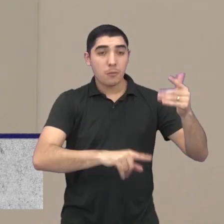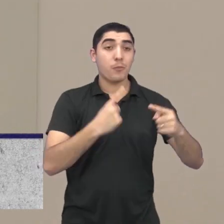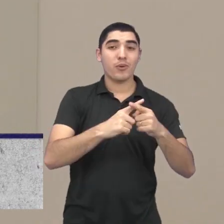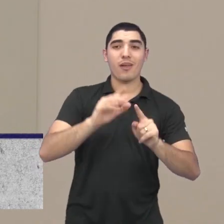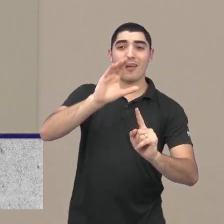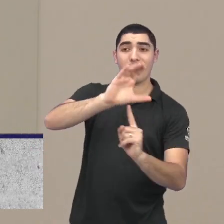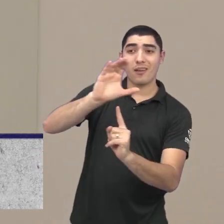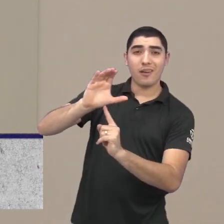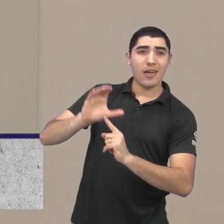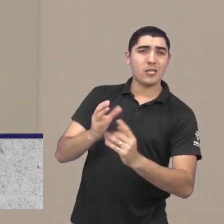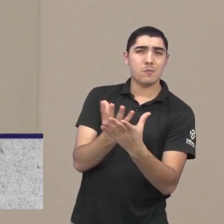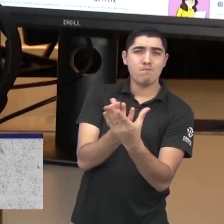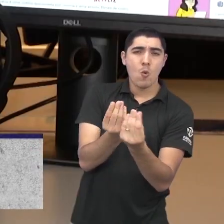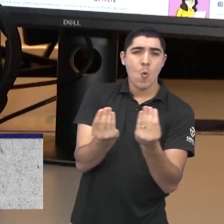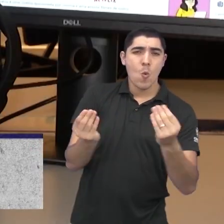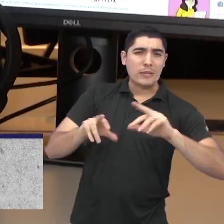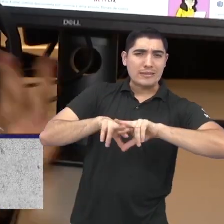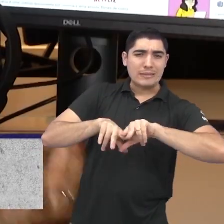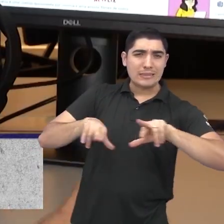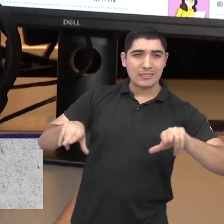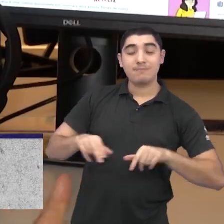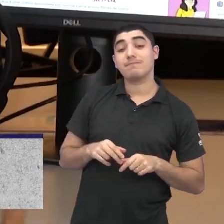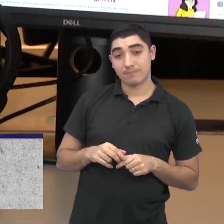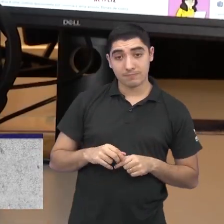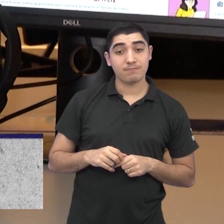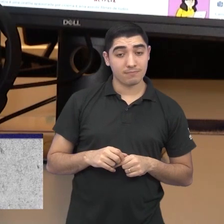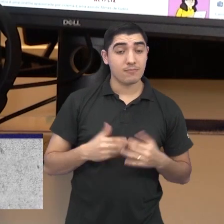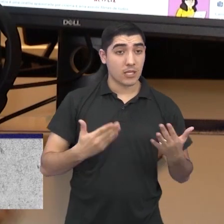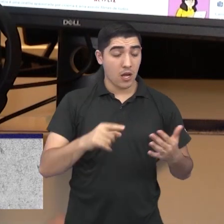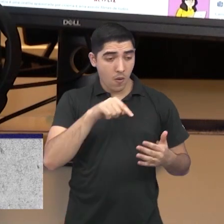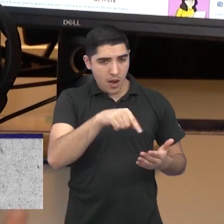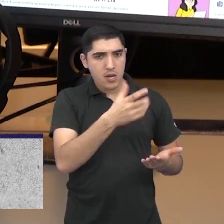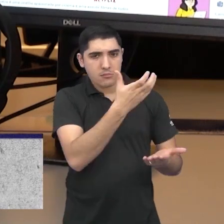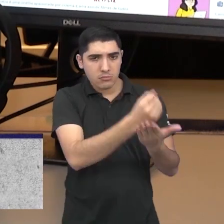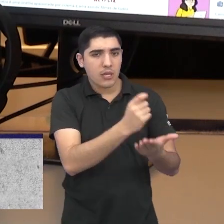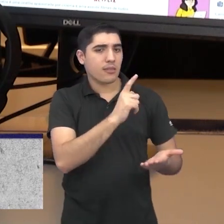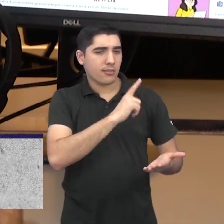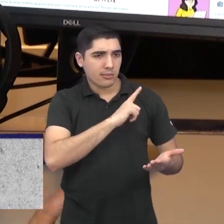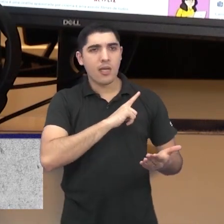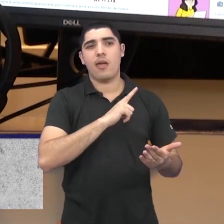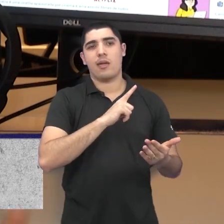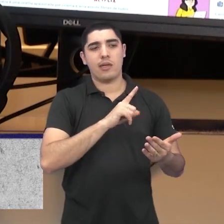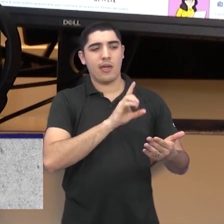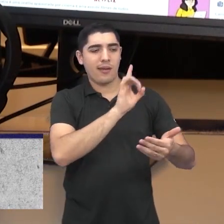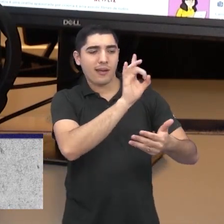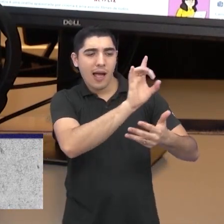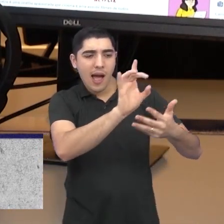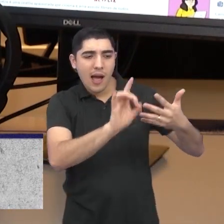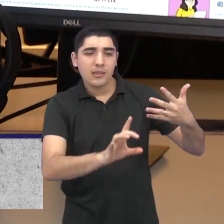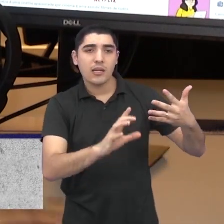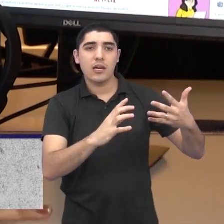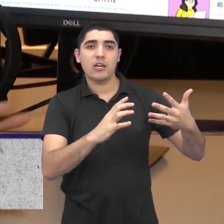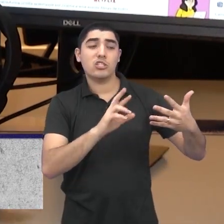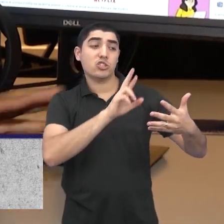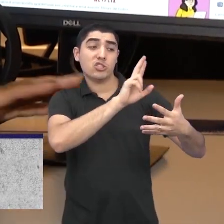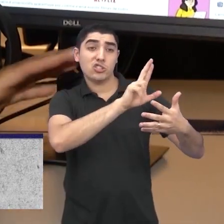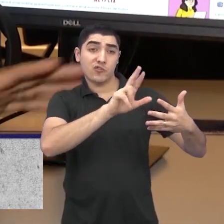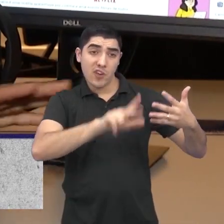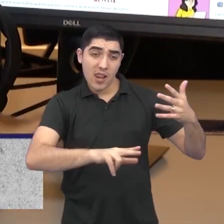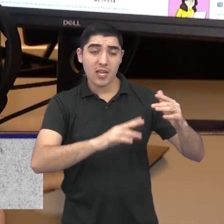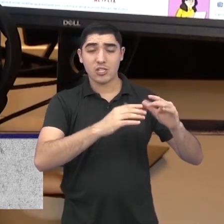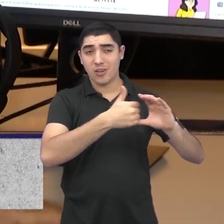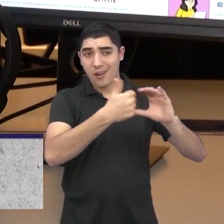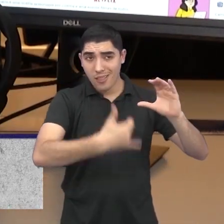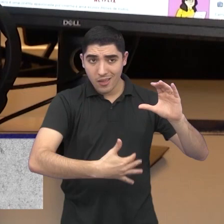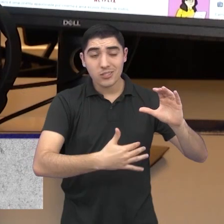nós temos. Então, esses produtos vêm em fases do ciclo de vida, né, diferentes, e para